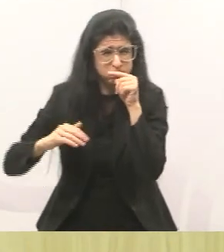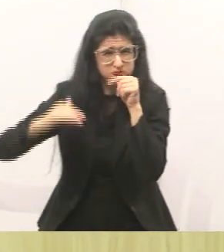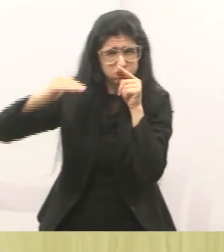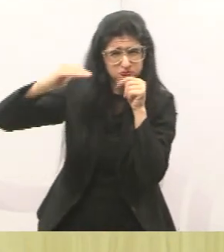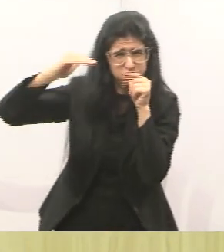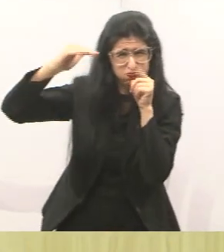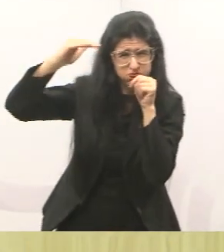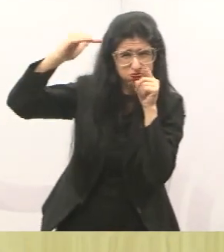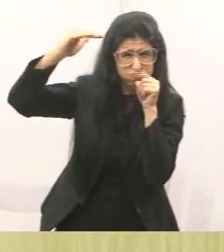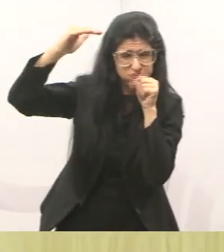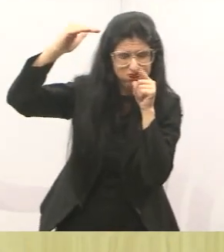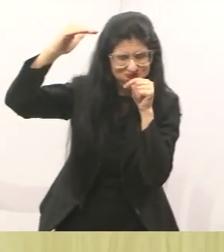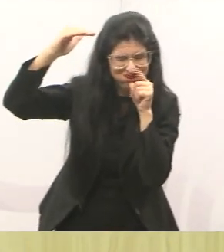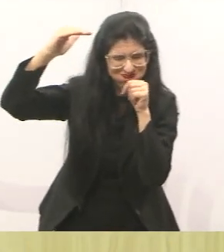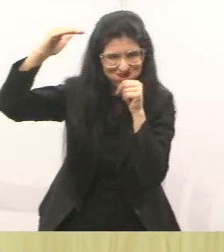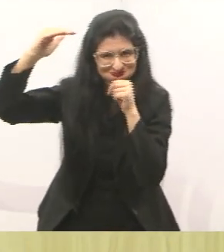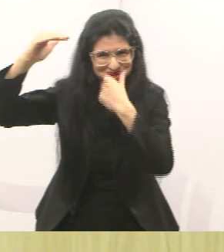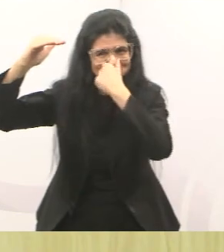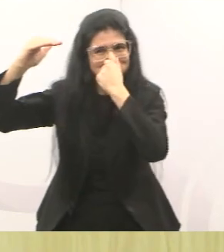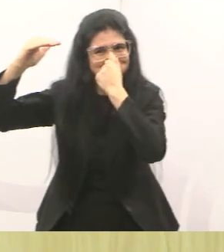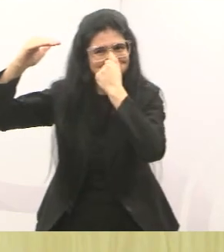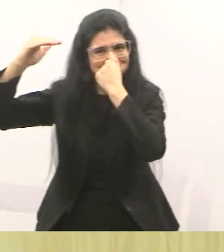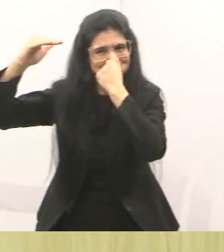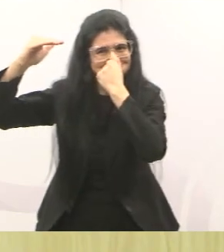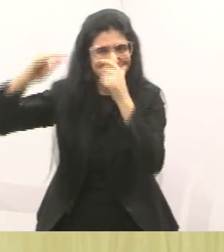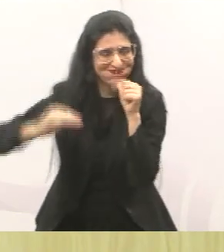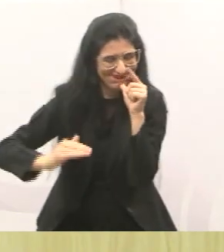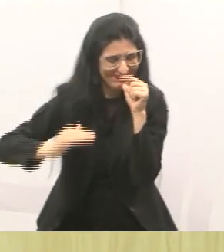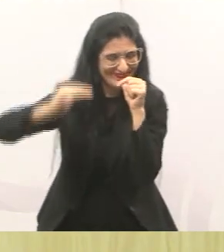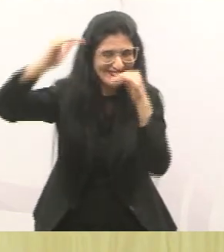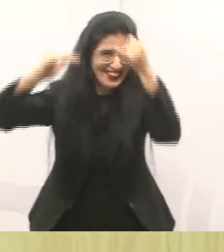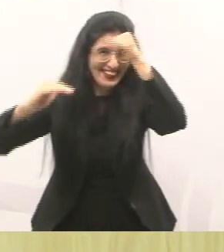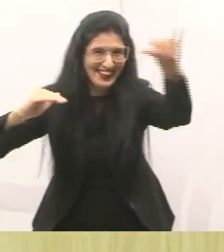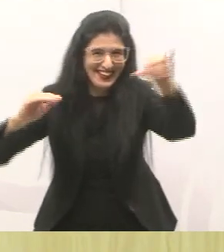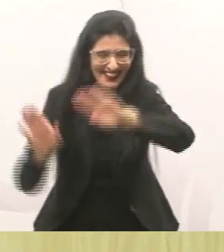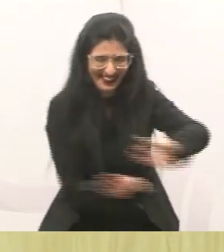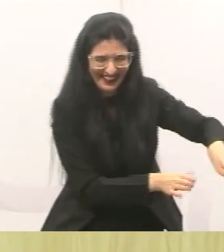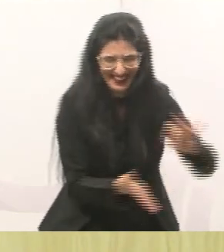Anexando Foz e órgão de manifestação, subscrevemos, vereador Arildo Batista.